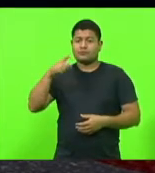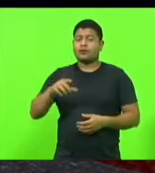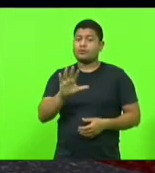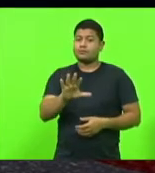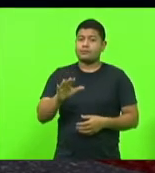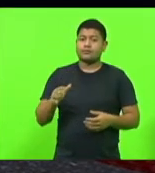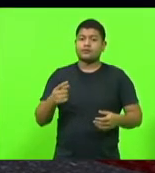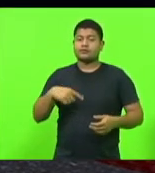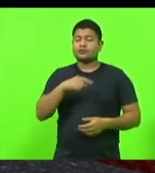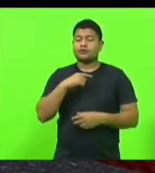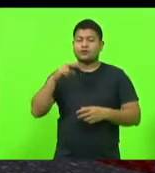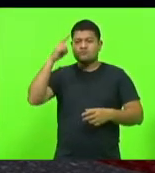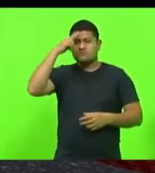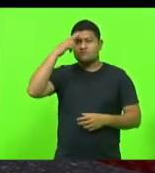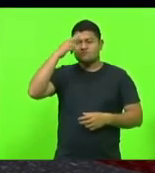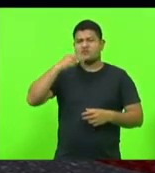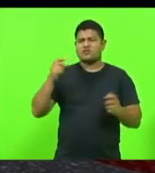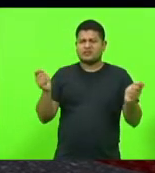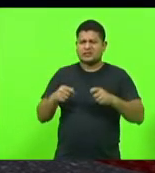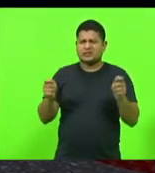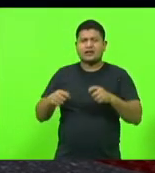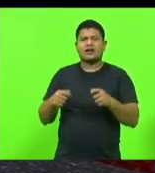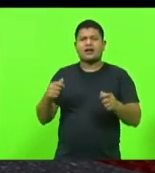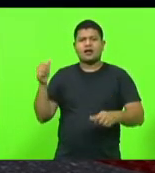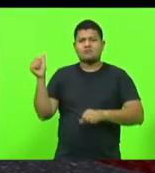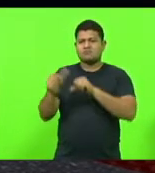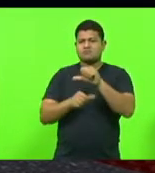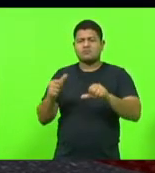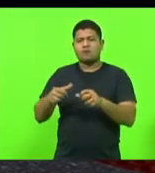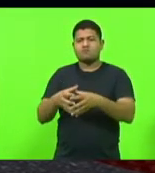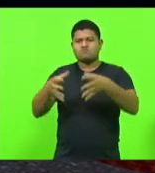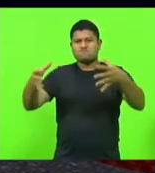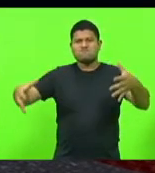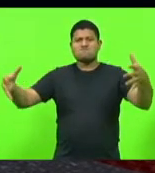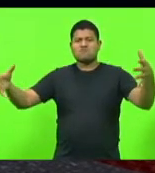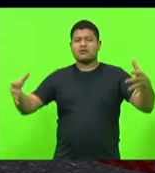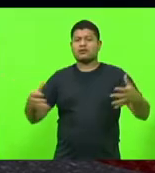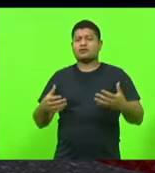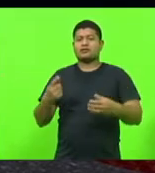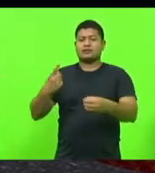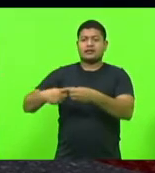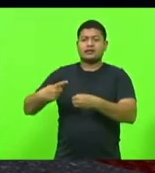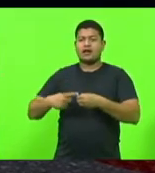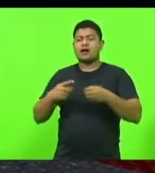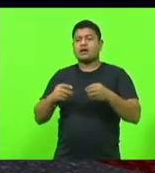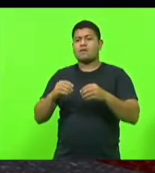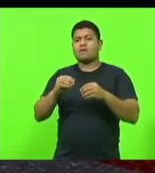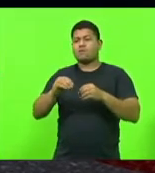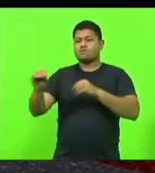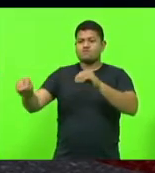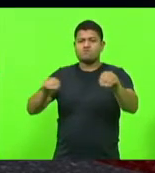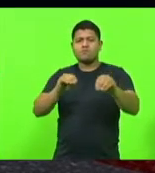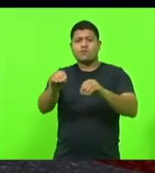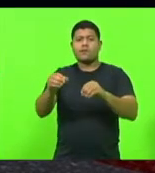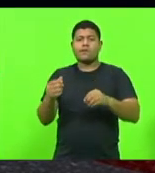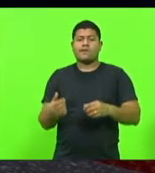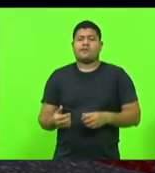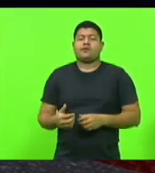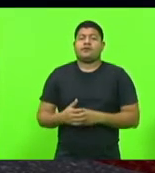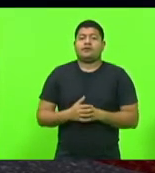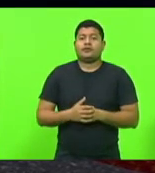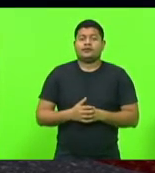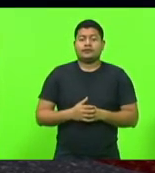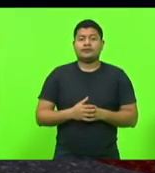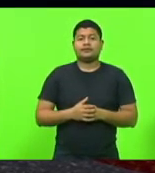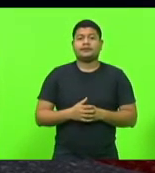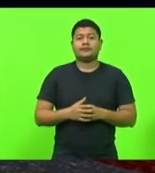continuamos sonhando ainda em expandir para outras cidades os campus da Universidade Federal da Fronteira Sul. Mas, acima